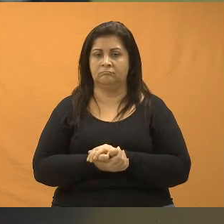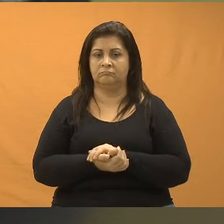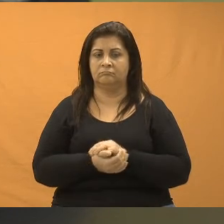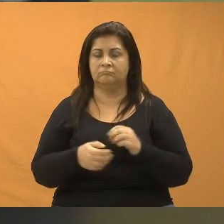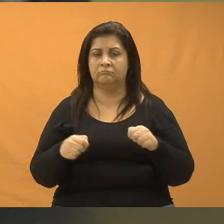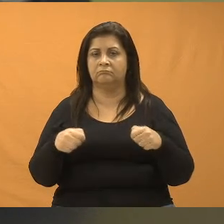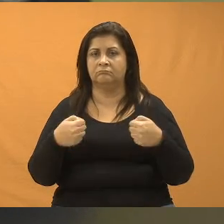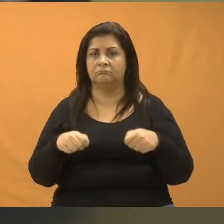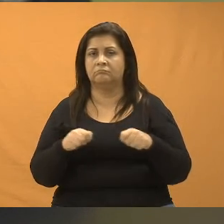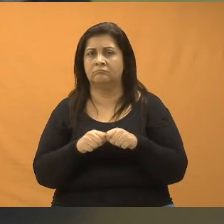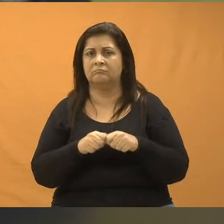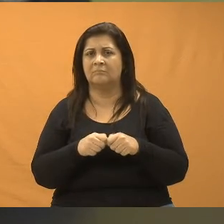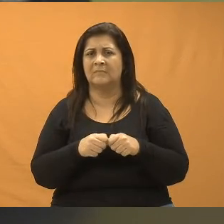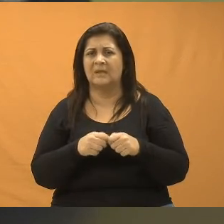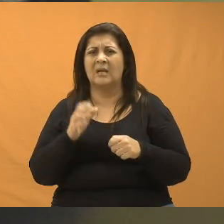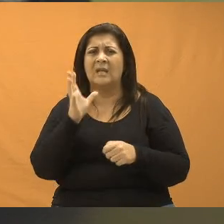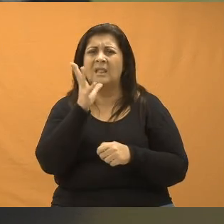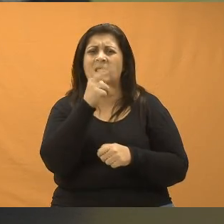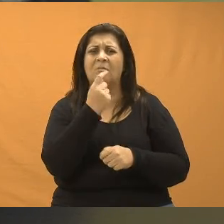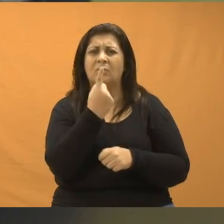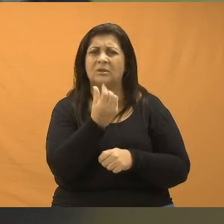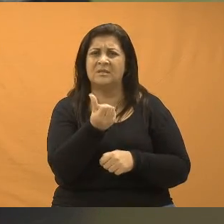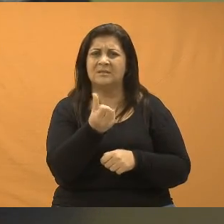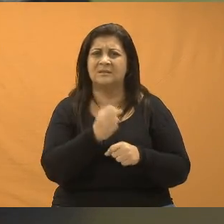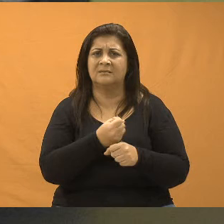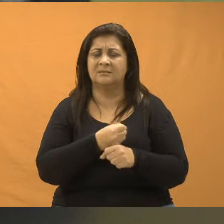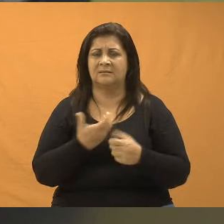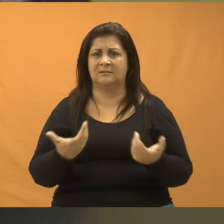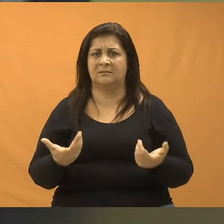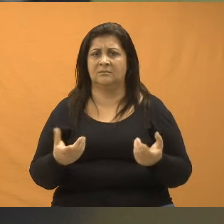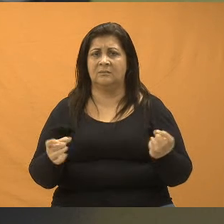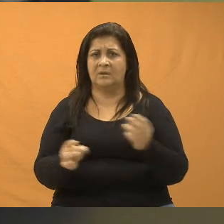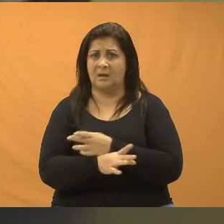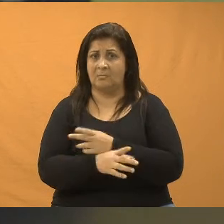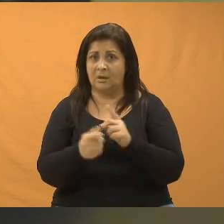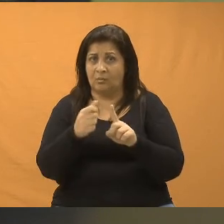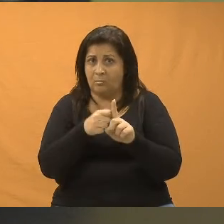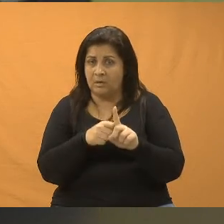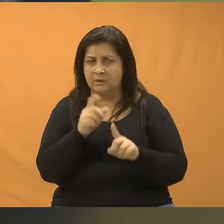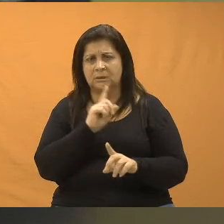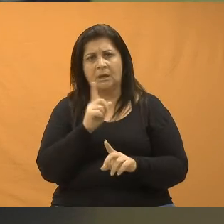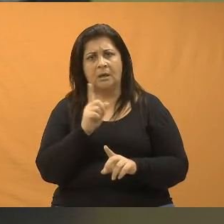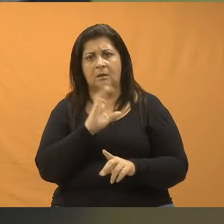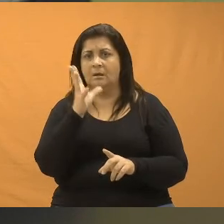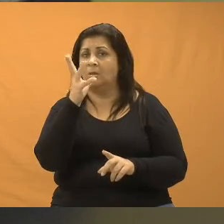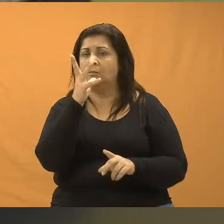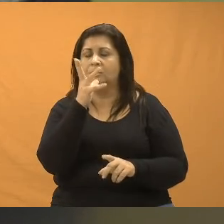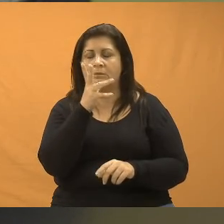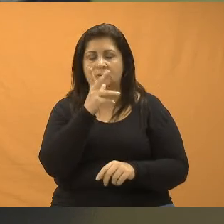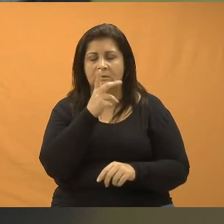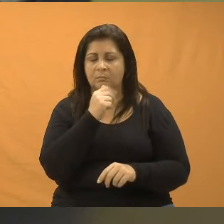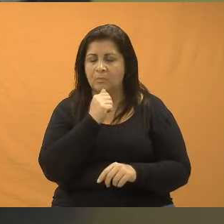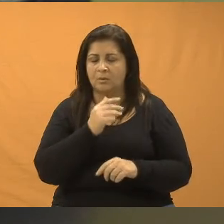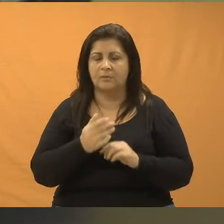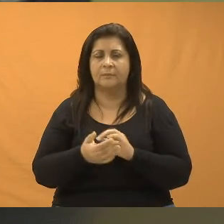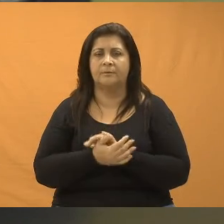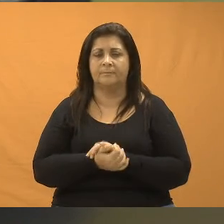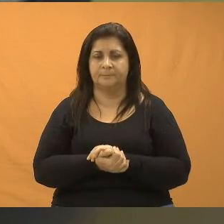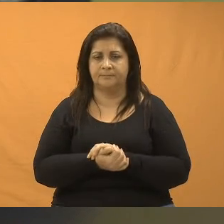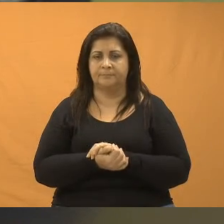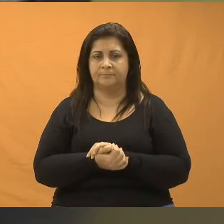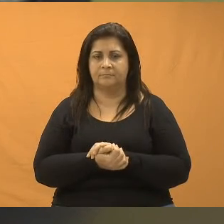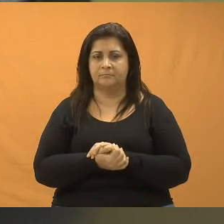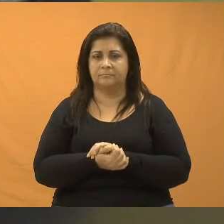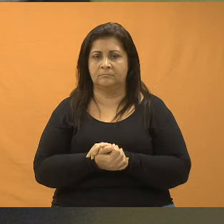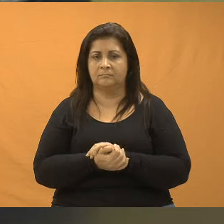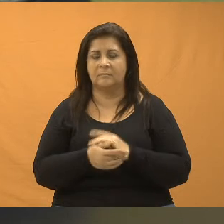algo que demorou 16 anos para ser feito, a gente não vai desfazer em um mês. É um processo de fim da intervenção e daí a gente